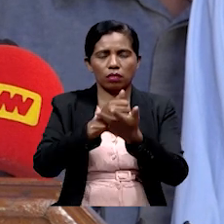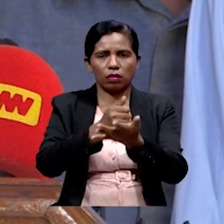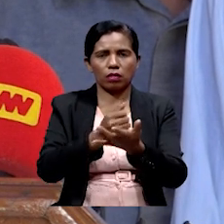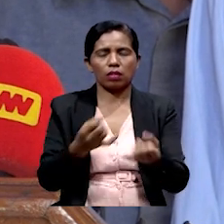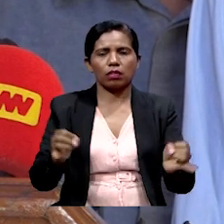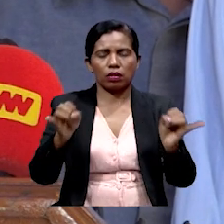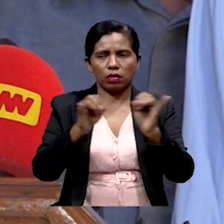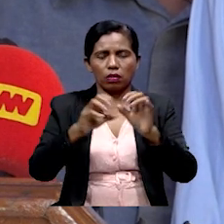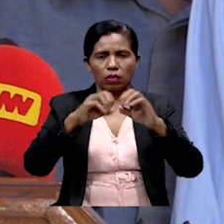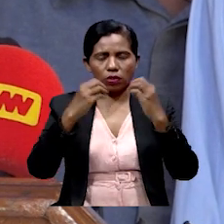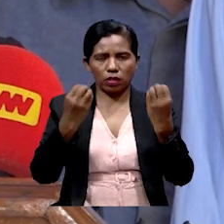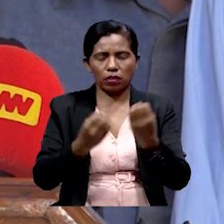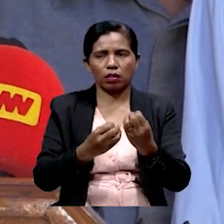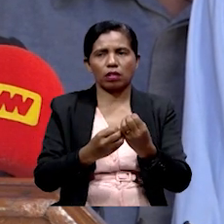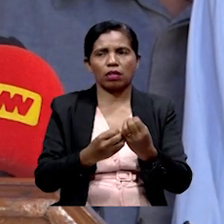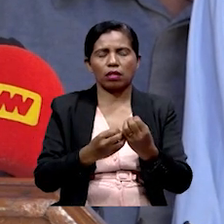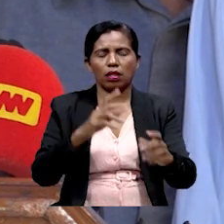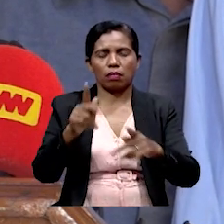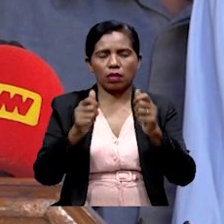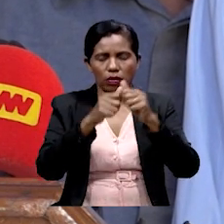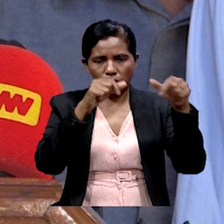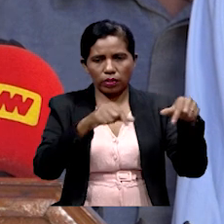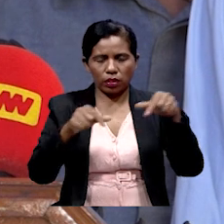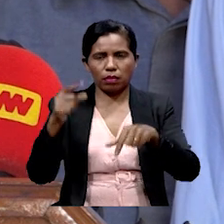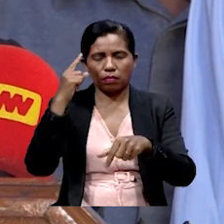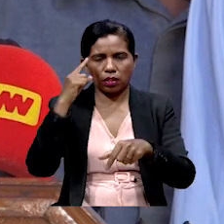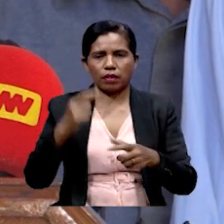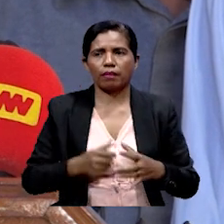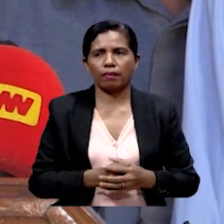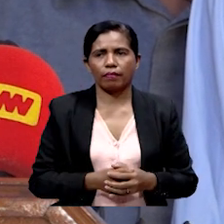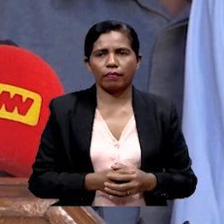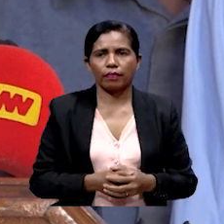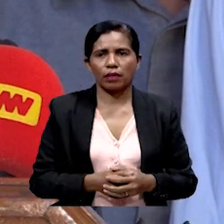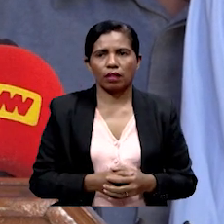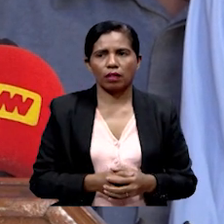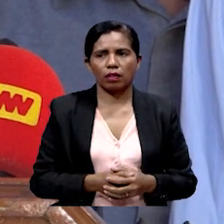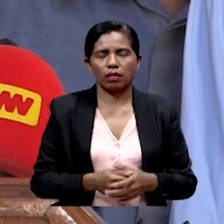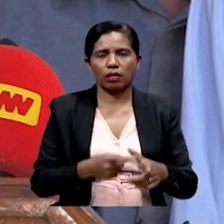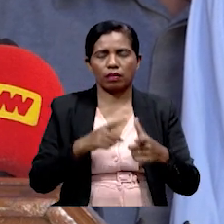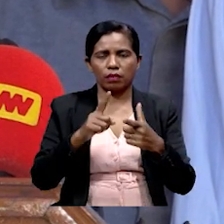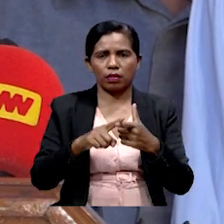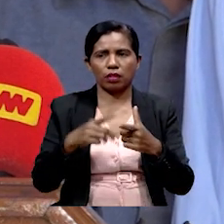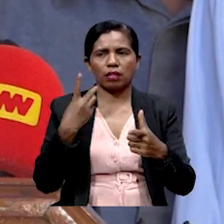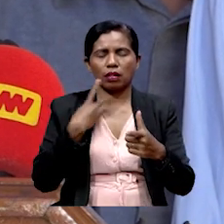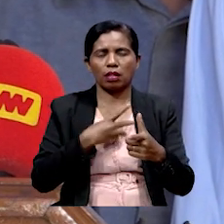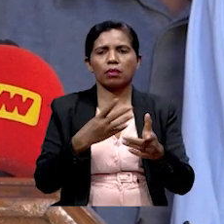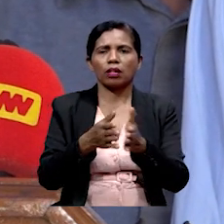Institusaun ba organisasaun União de Eficiência Matan ninian. Segundo ma kami